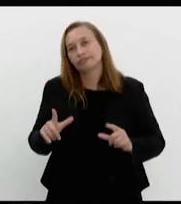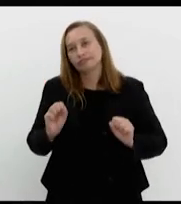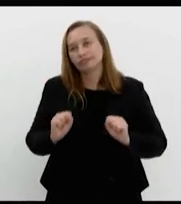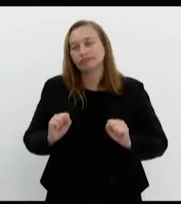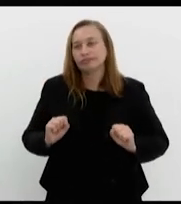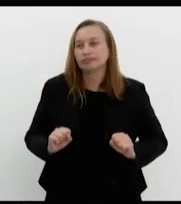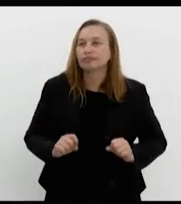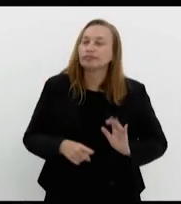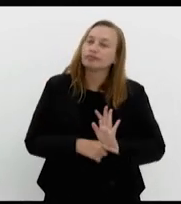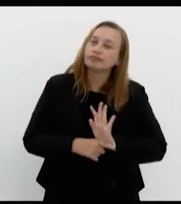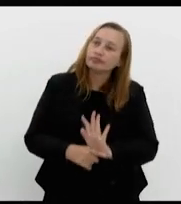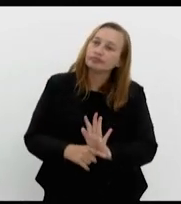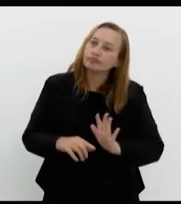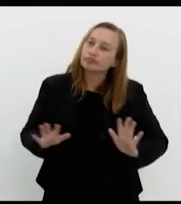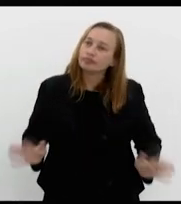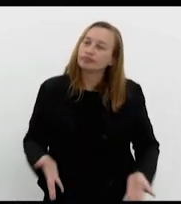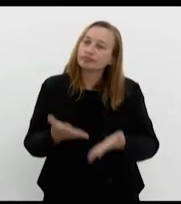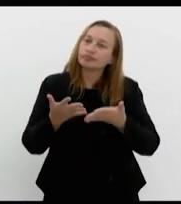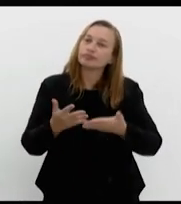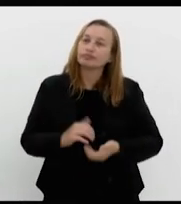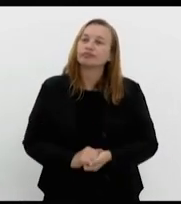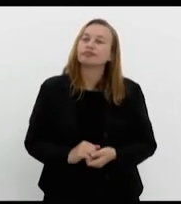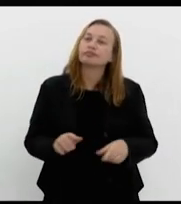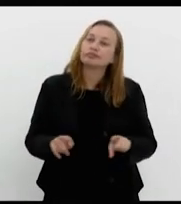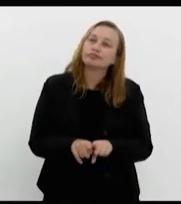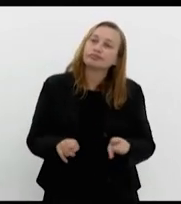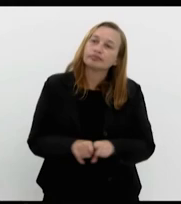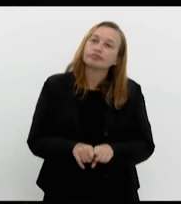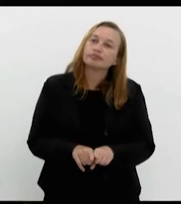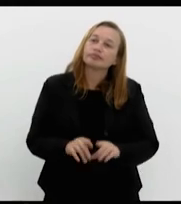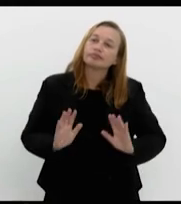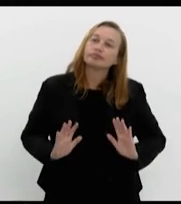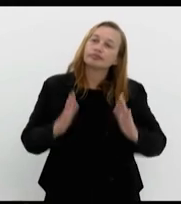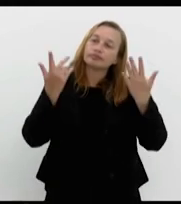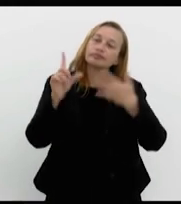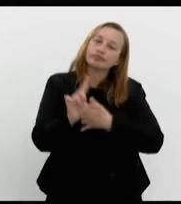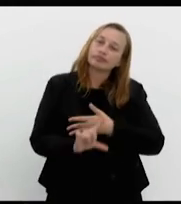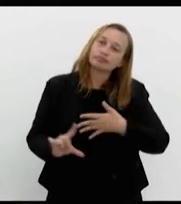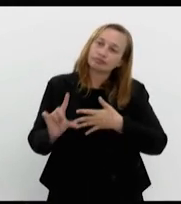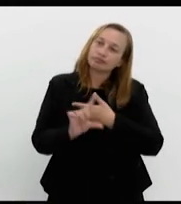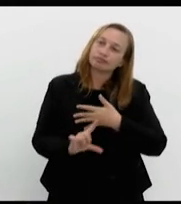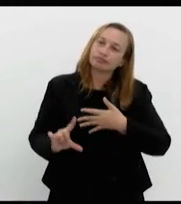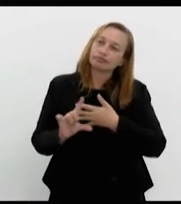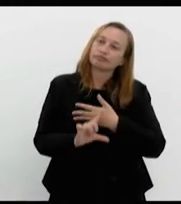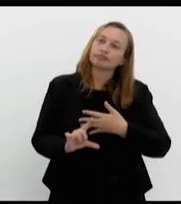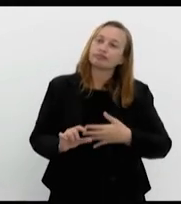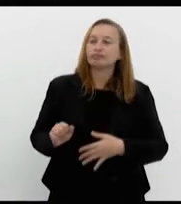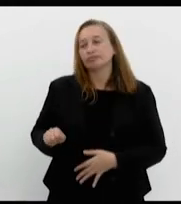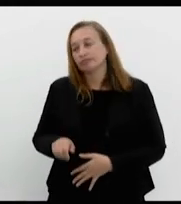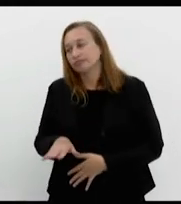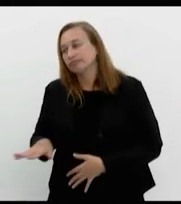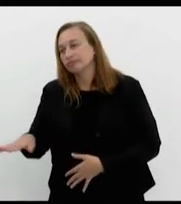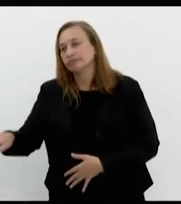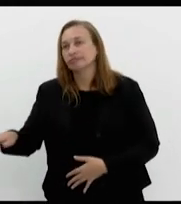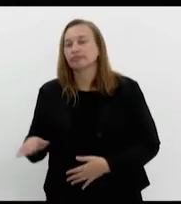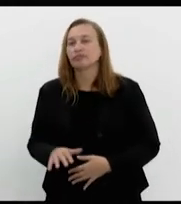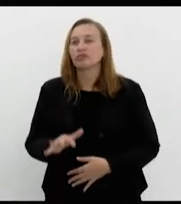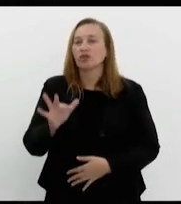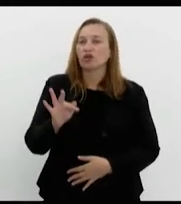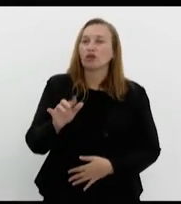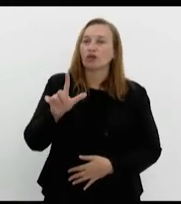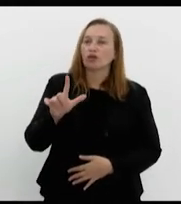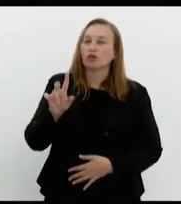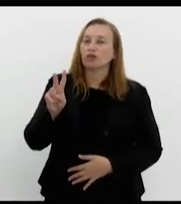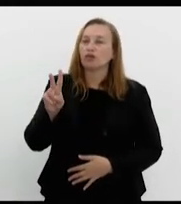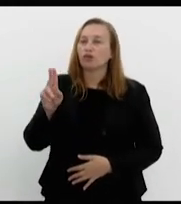contribuir com tais iniciativas, como também é a festa literária das periferias, a FLUP, que